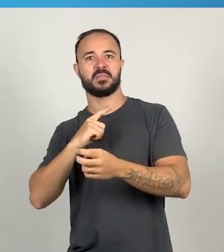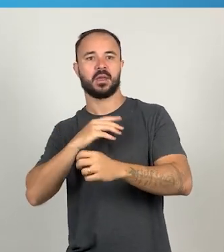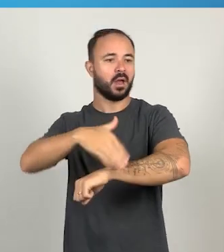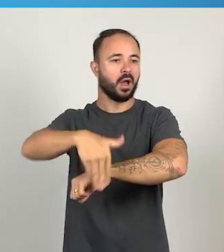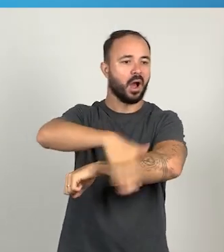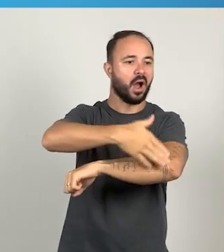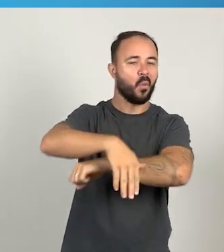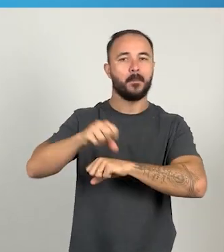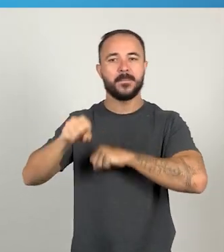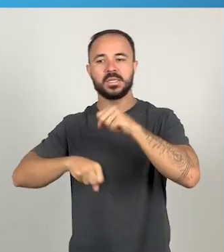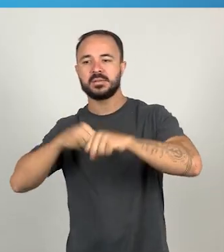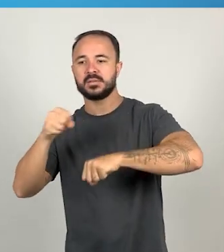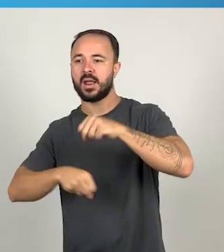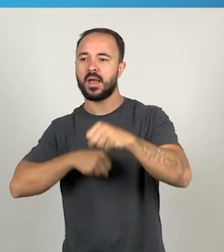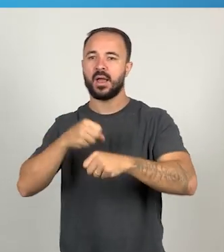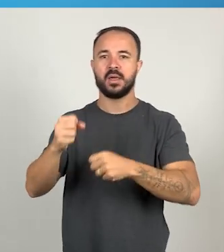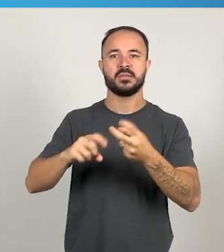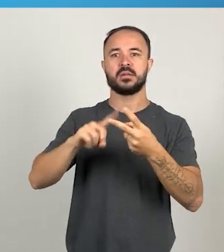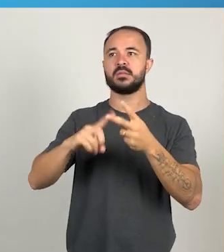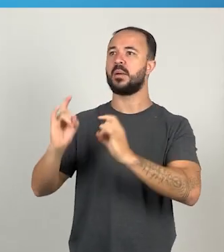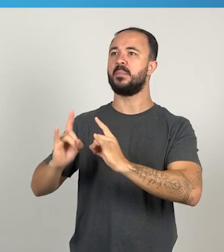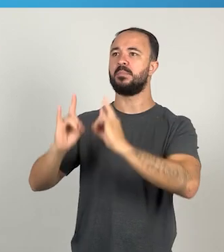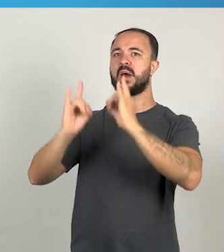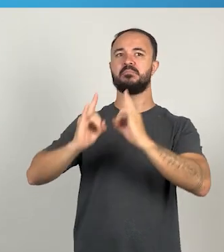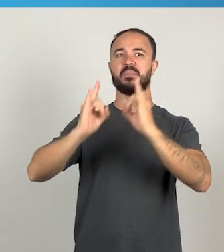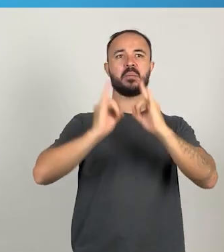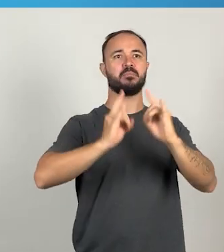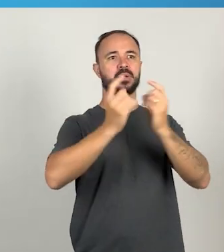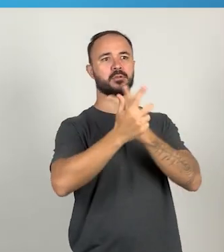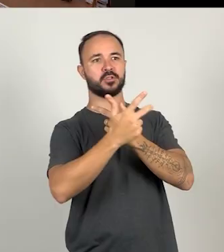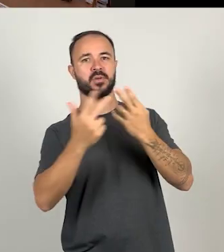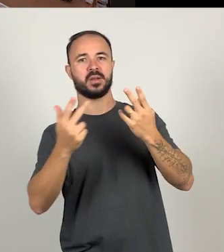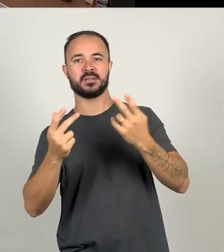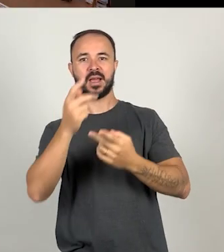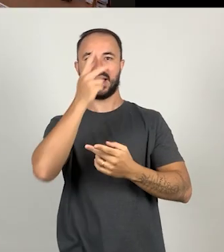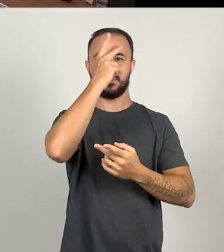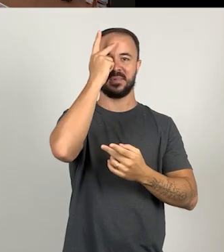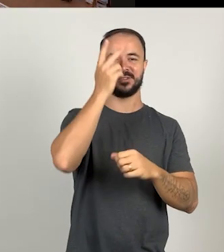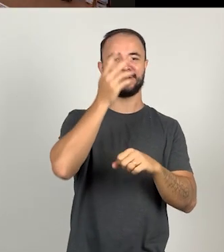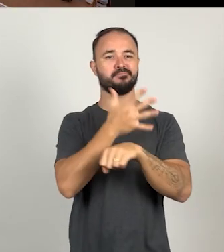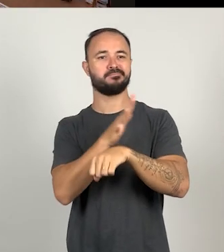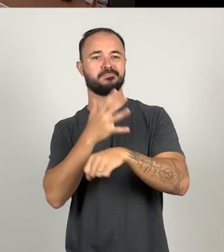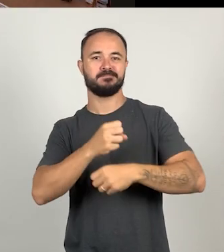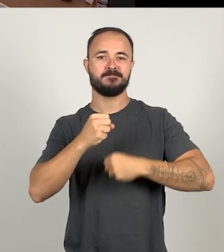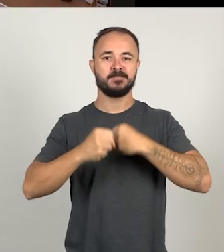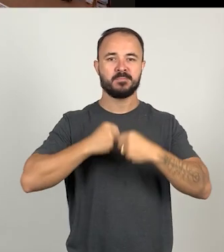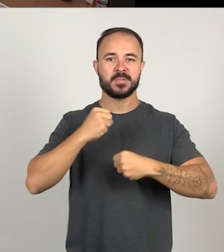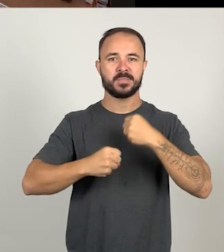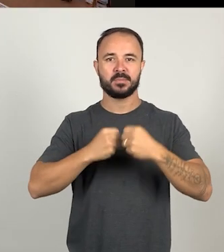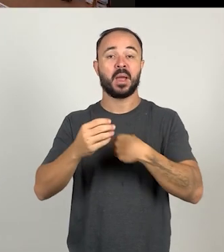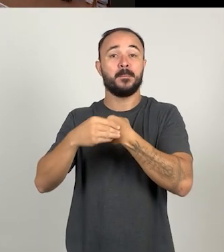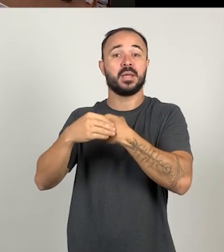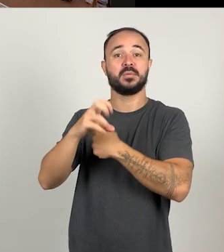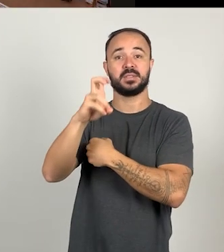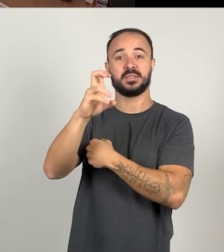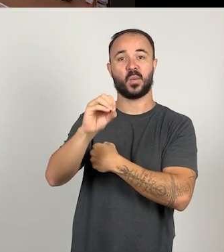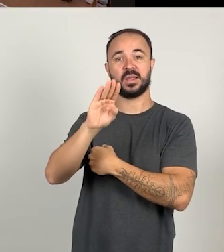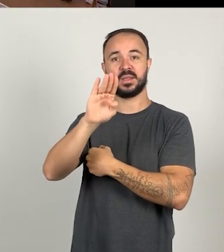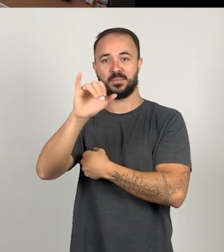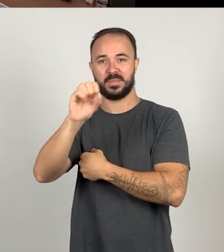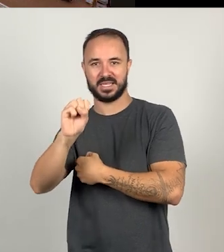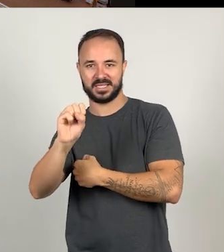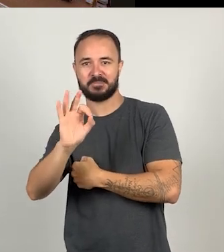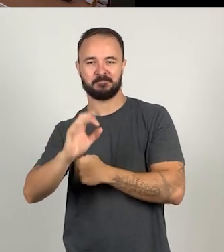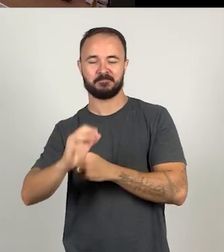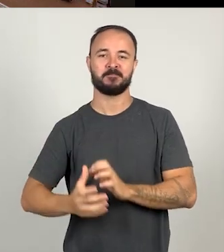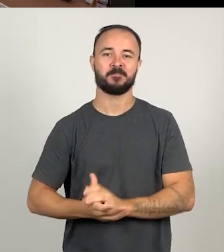pavimentação asfáltica, o espaço para o pessoal fazer sua caminhada, sua corrida, ali próximo aos 50 bis. Pessoal, essa